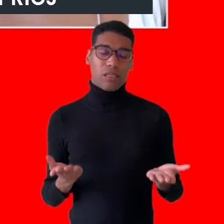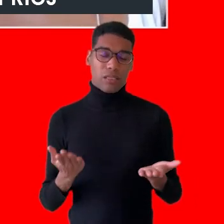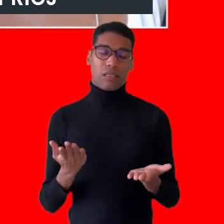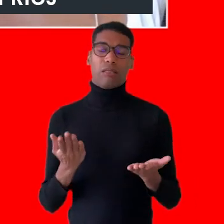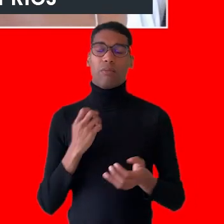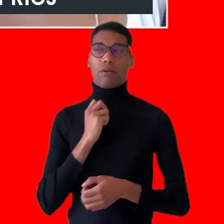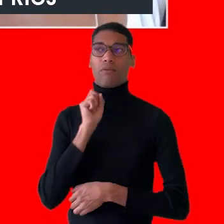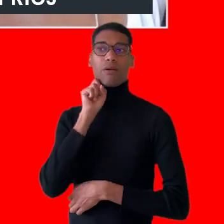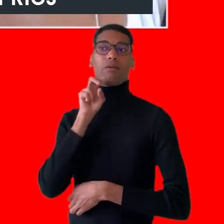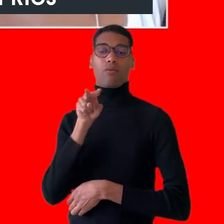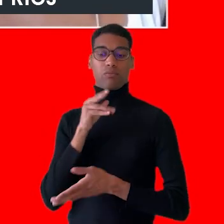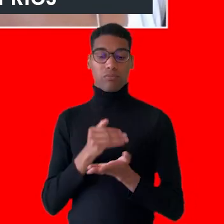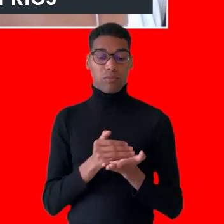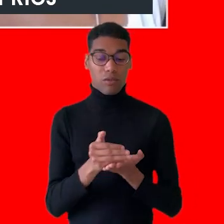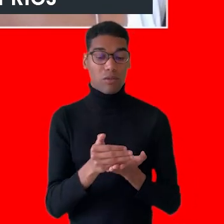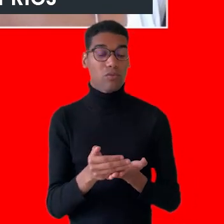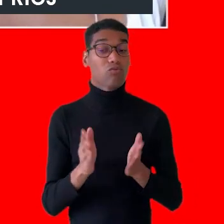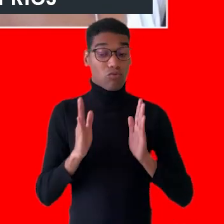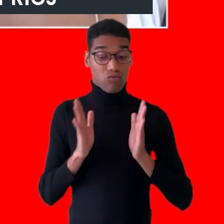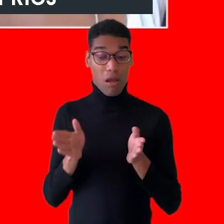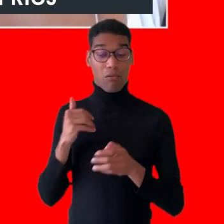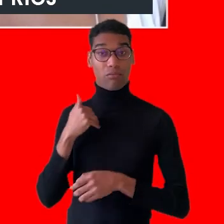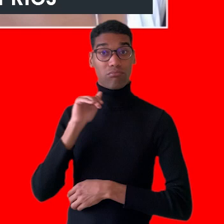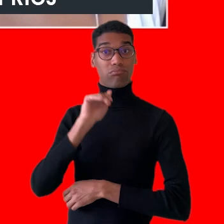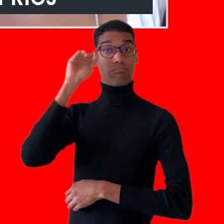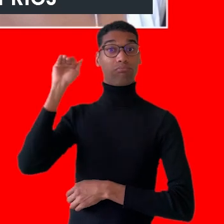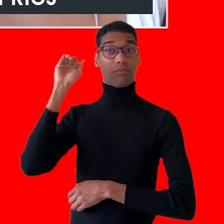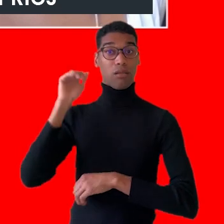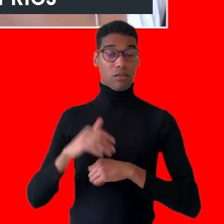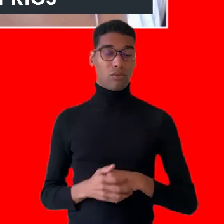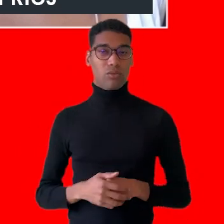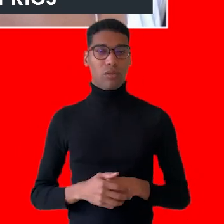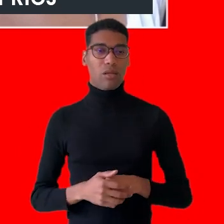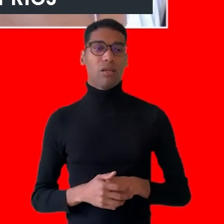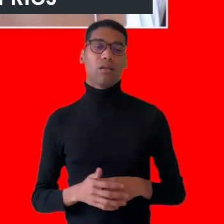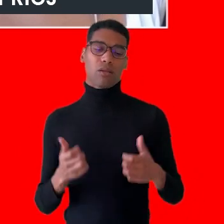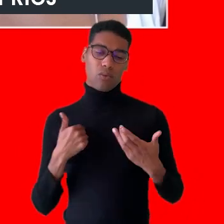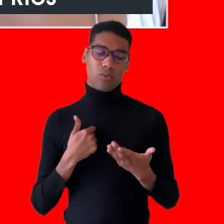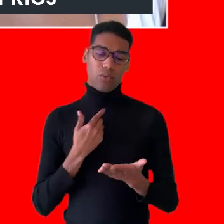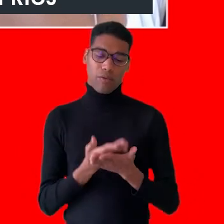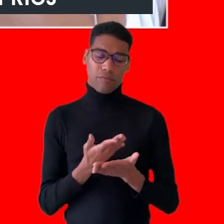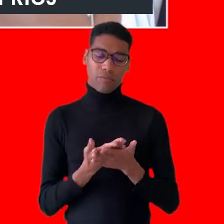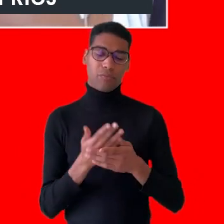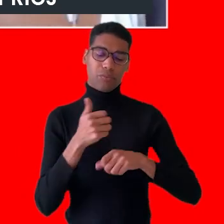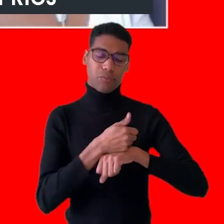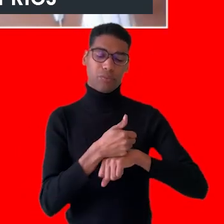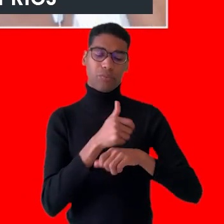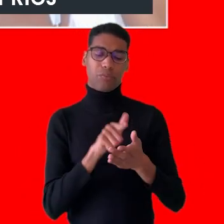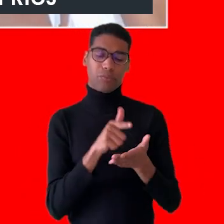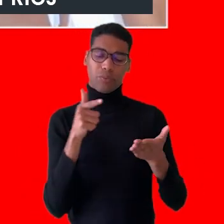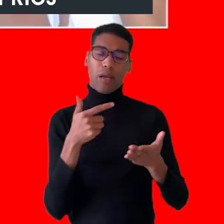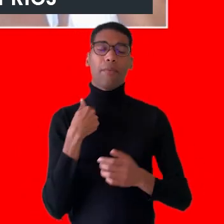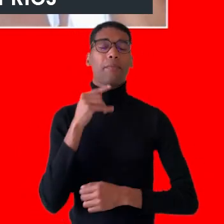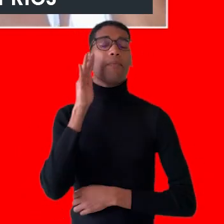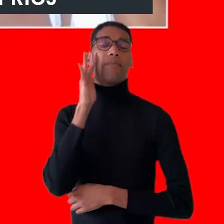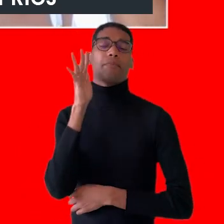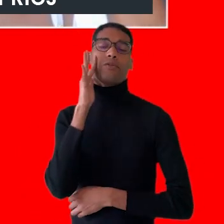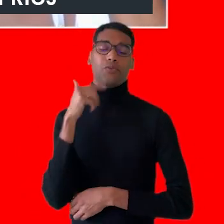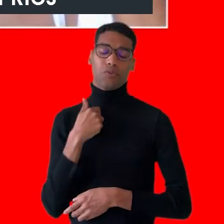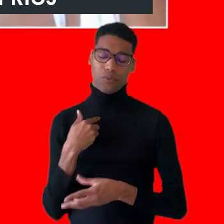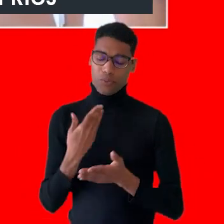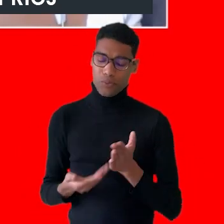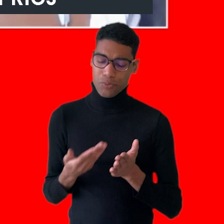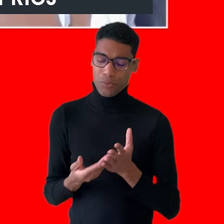já vi ter isso na minha fase adulta, né? Quando eu já estava fazendo jornalismo. Imagine o quanto